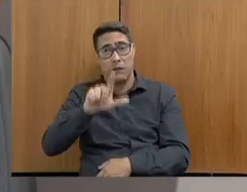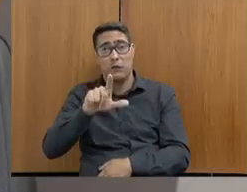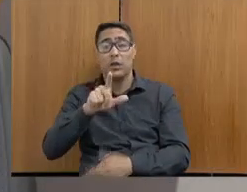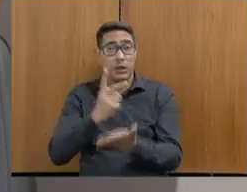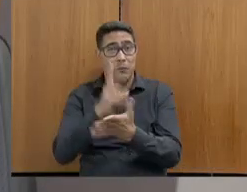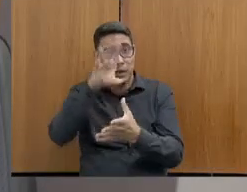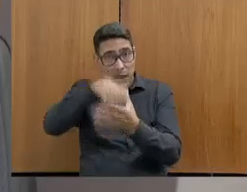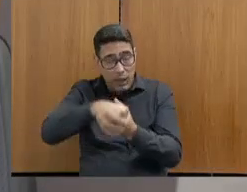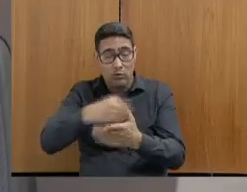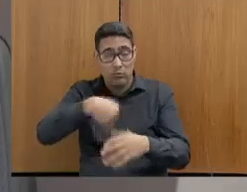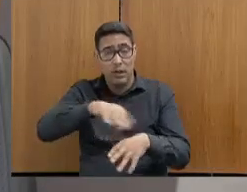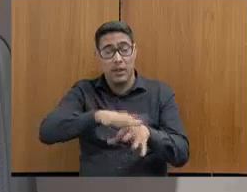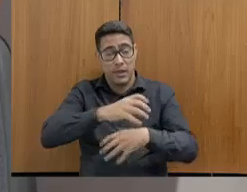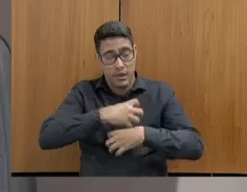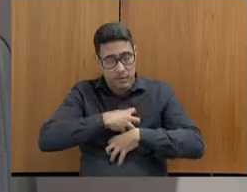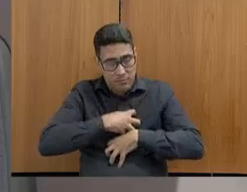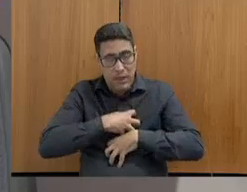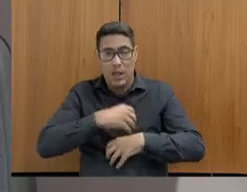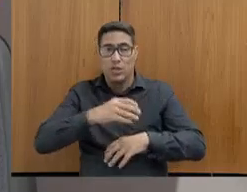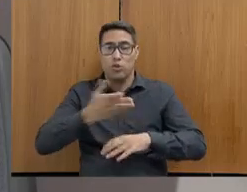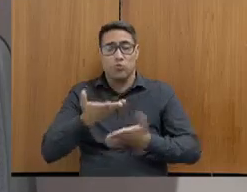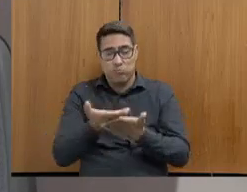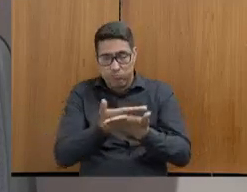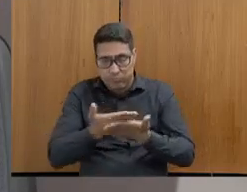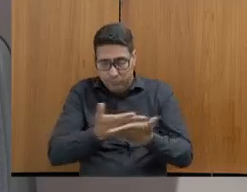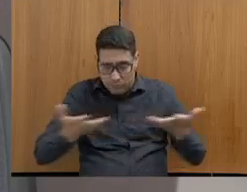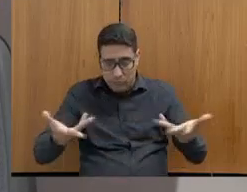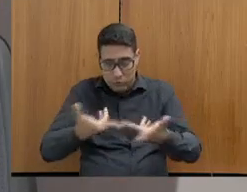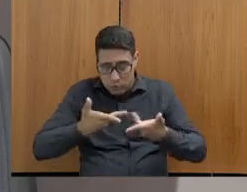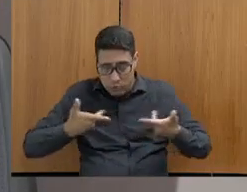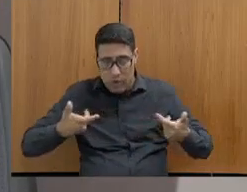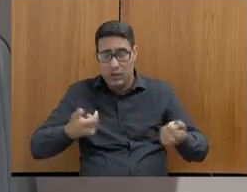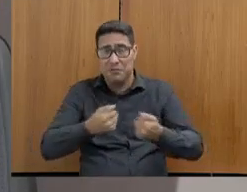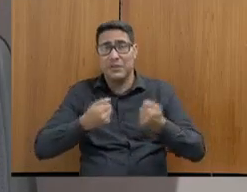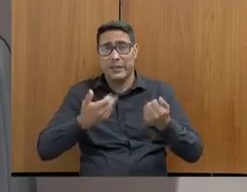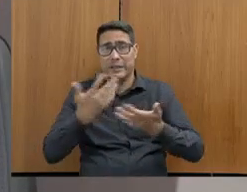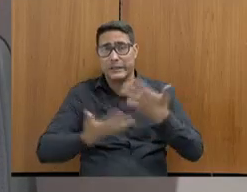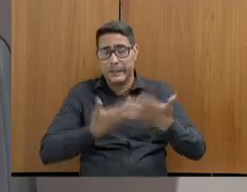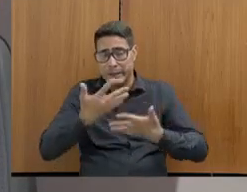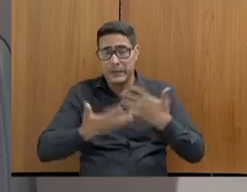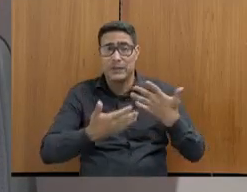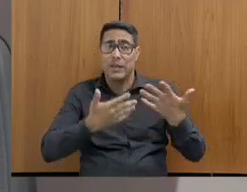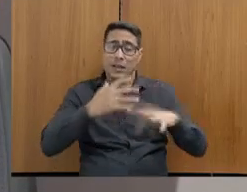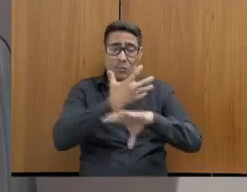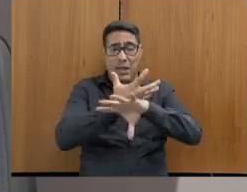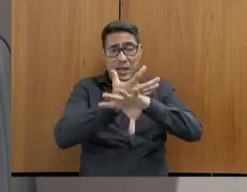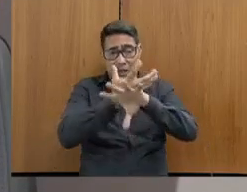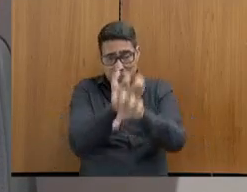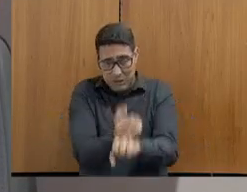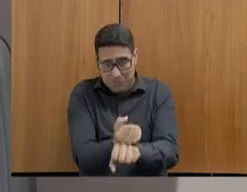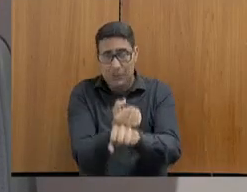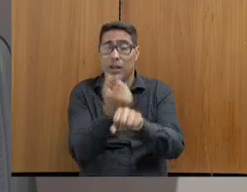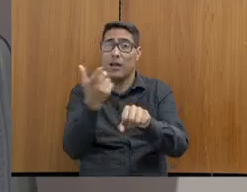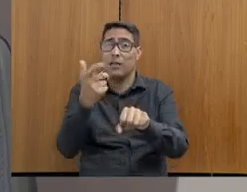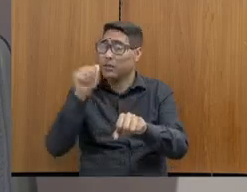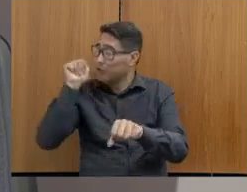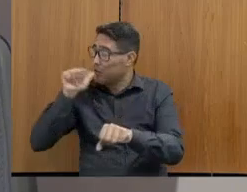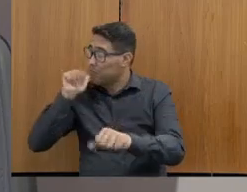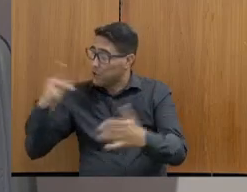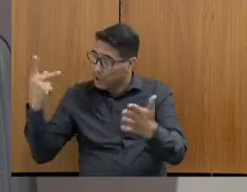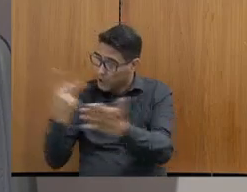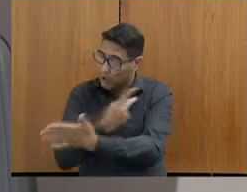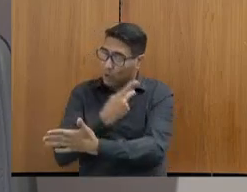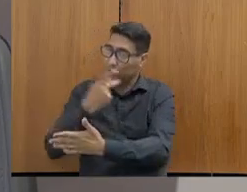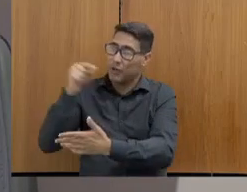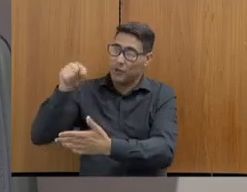do atendimento qualificado e do atendimento é multidisciplinar a mulher vítima de violência